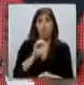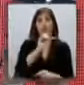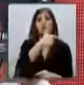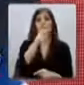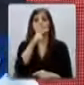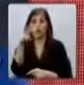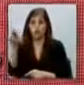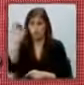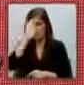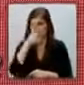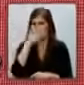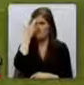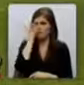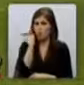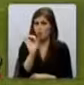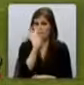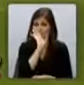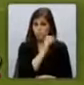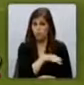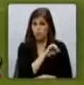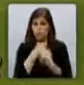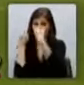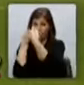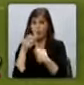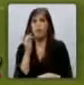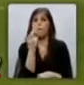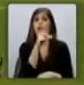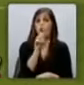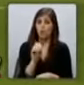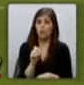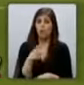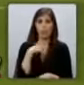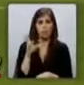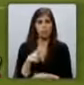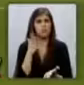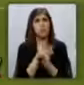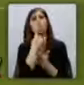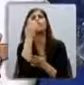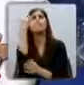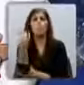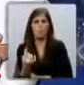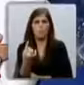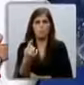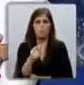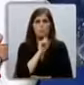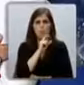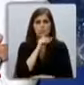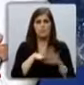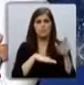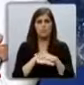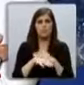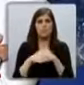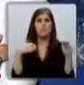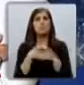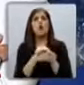ser fácil e se o espanhol tivesse pela frente Paulo Sousa, para o português, apenas uma pergunta. O que podemos fazer para meter-lhes um